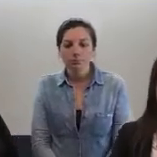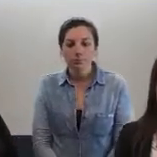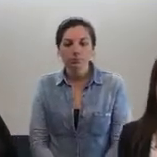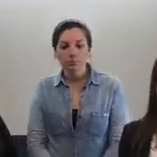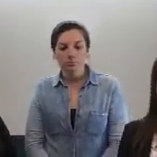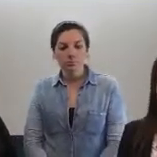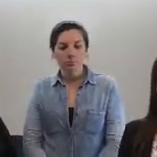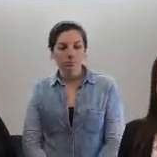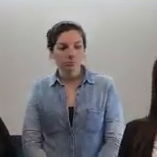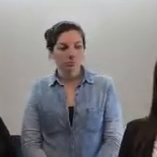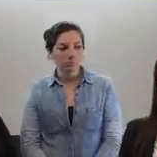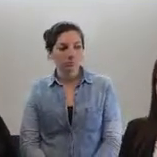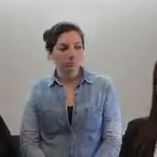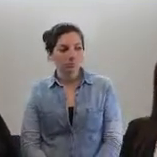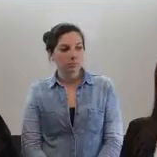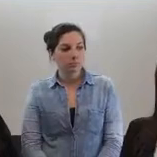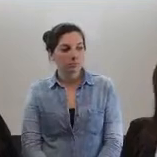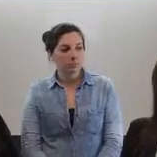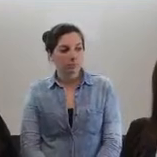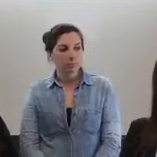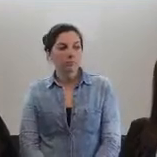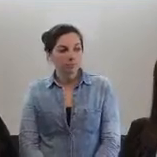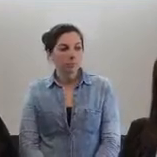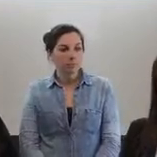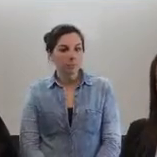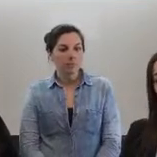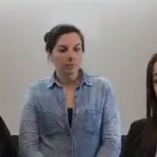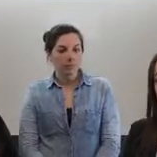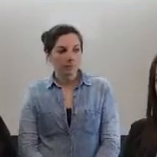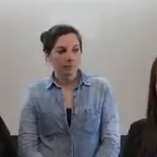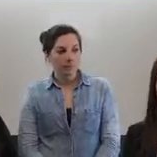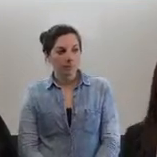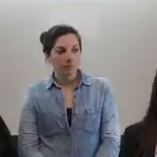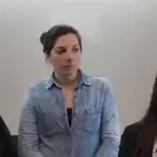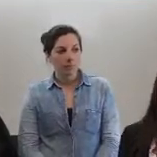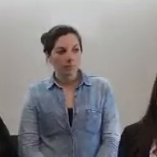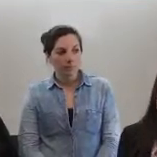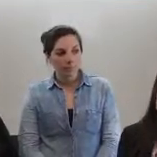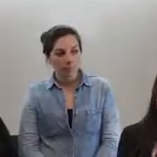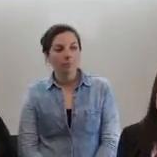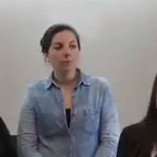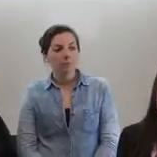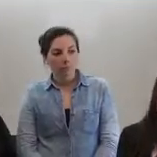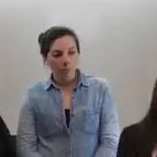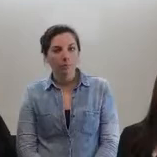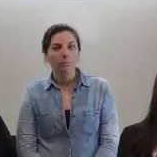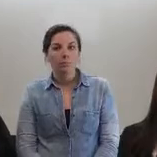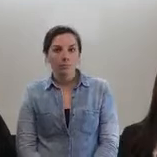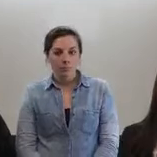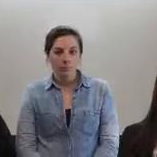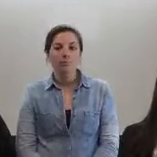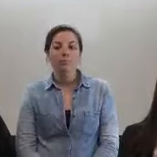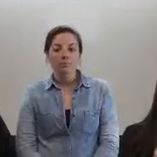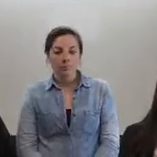E a gente tem, não sei se é válido falar, mas a gente tem um setor aqui de periódicos da universidade, a gente tem assinaturas de revista online, que